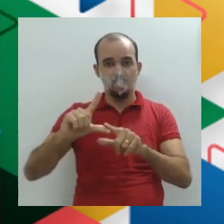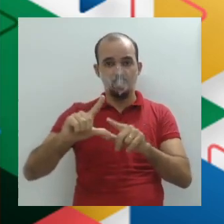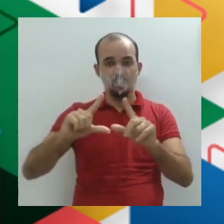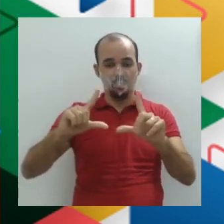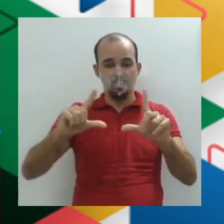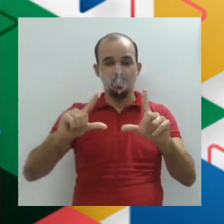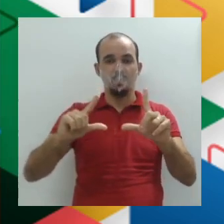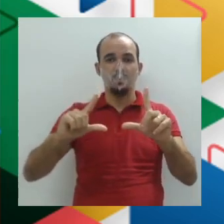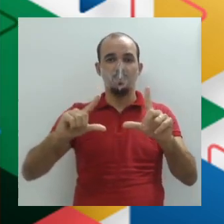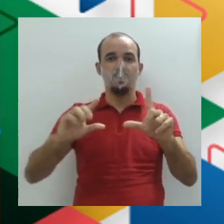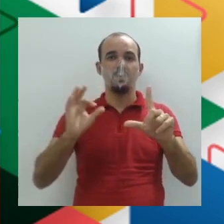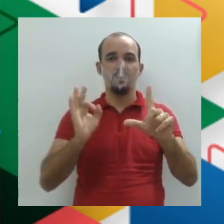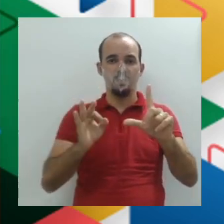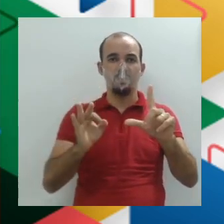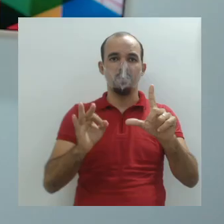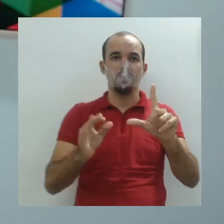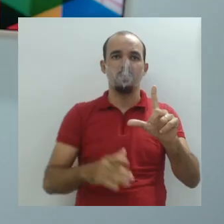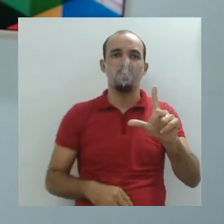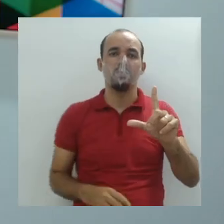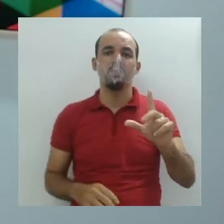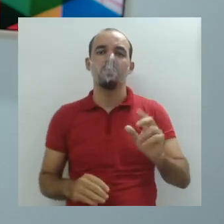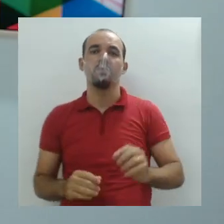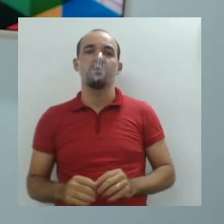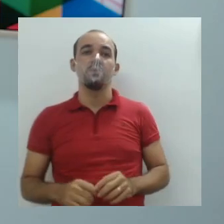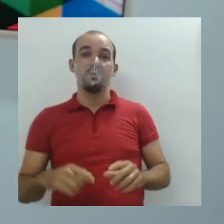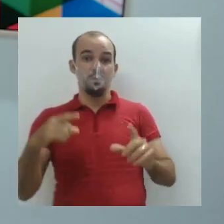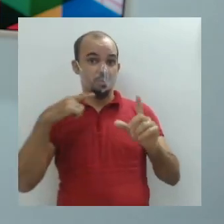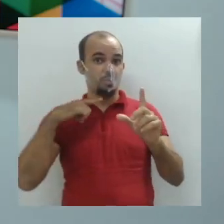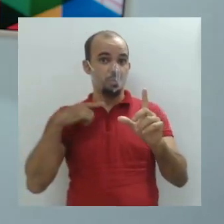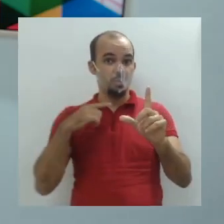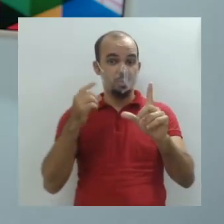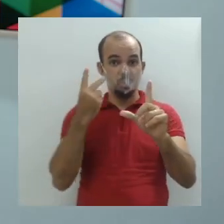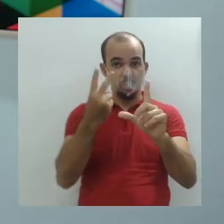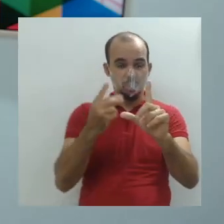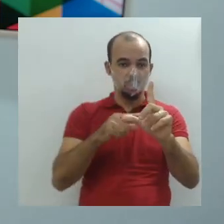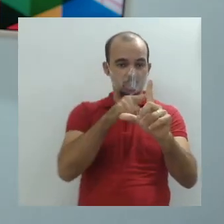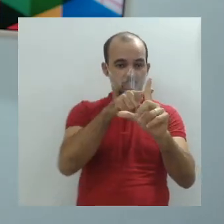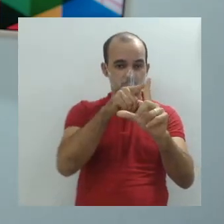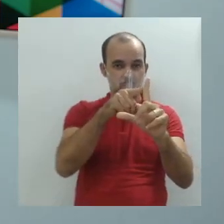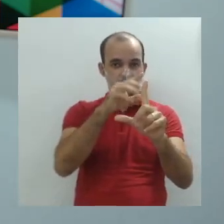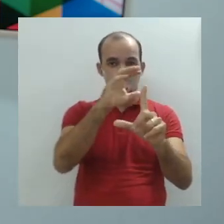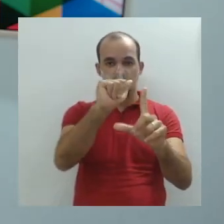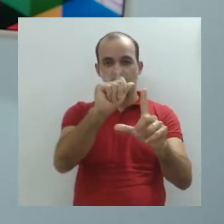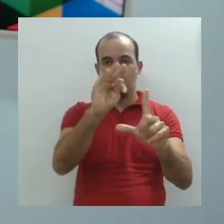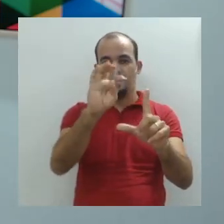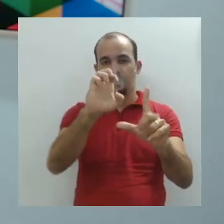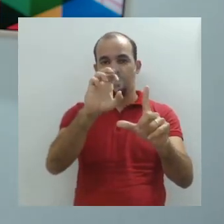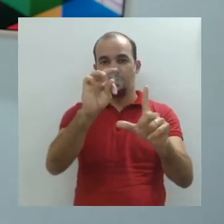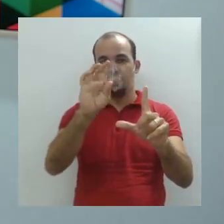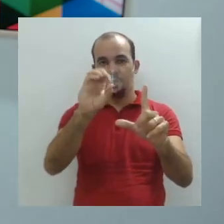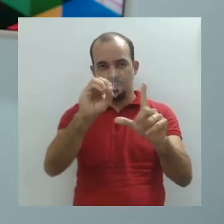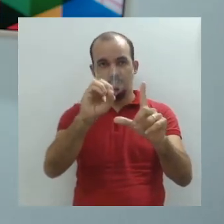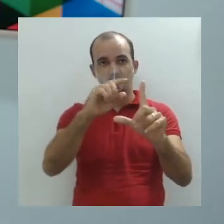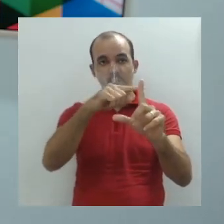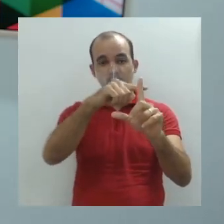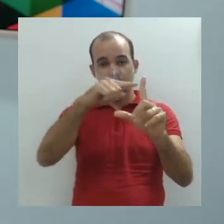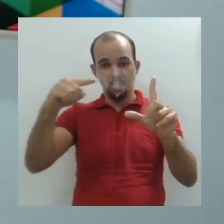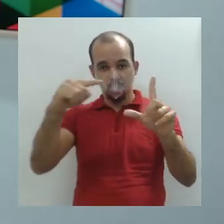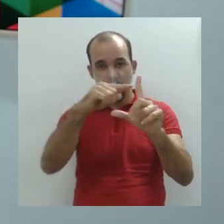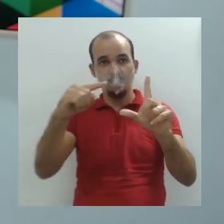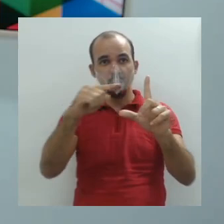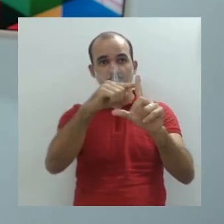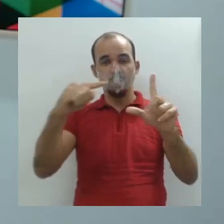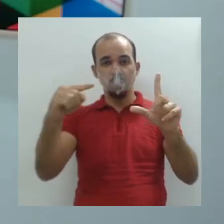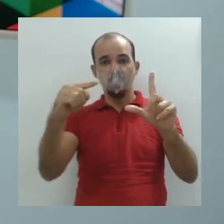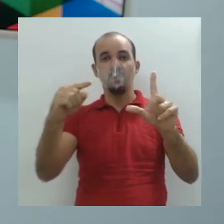está próximo, tá certo? Então eu tenho dois catetos, um que está de frente para o ângulo e o outro cateto que está formando o ângulo.